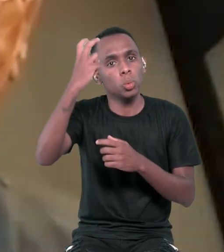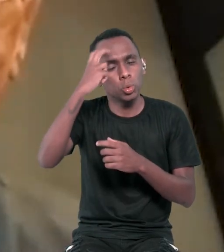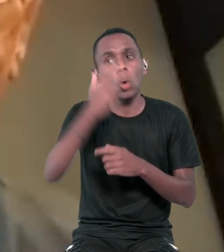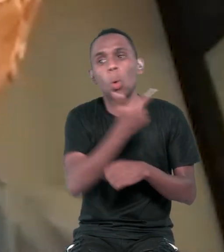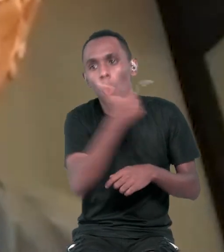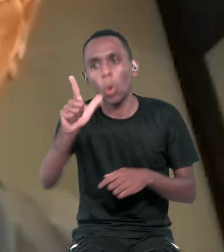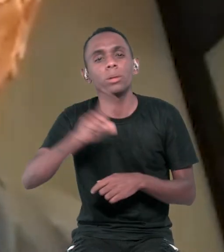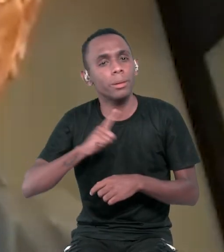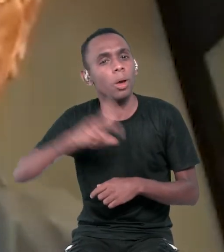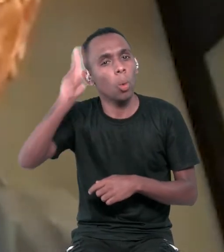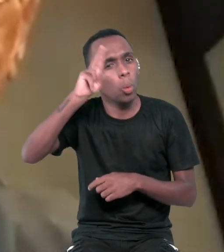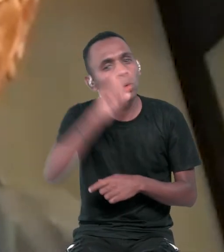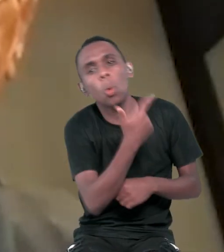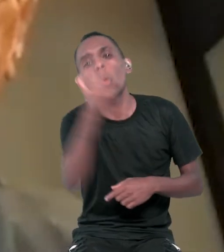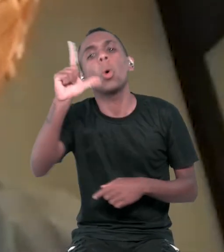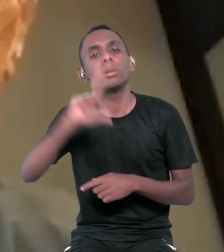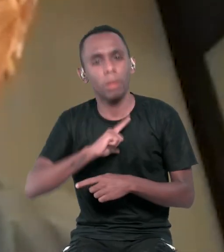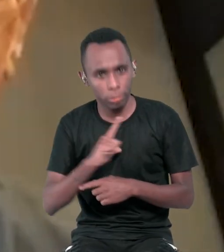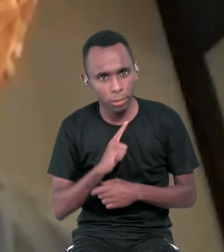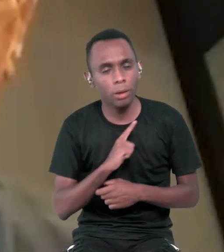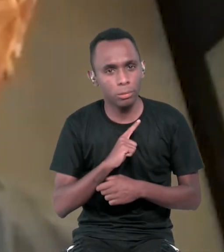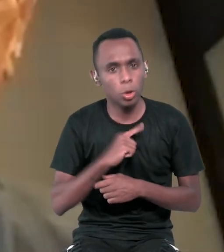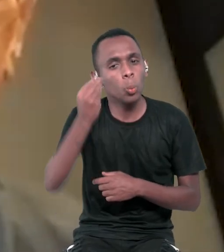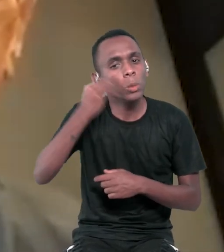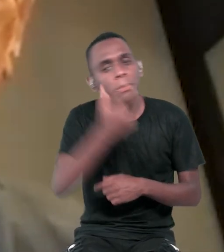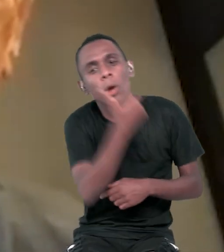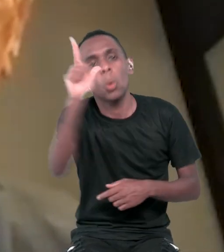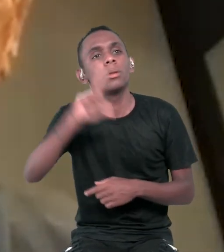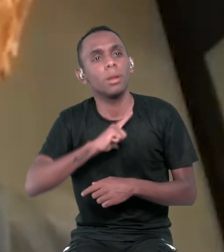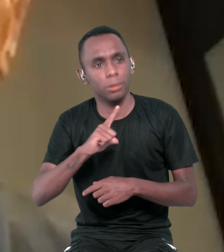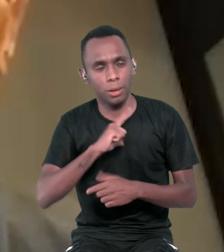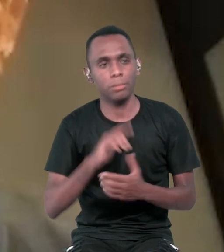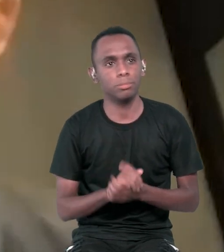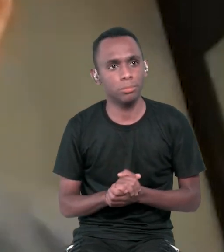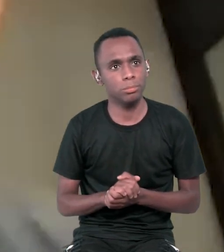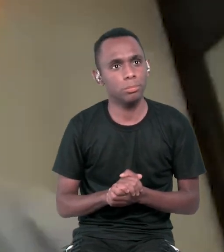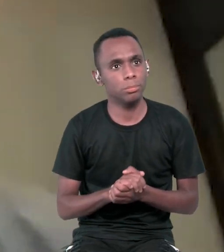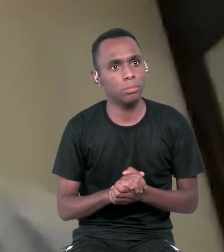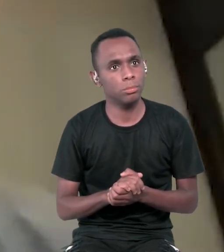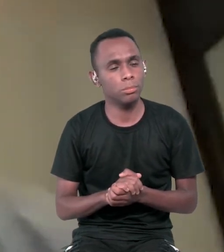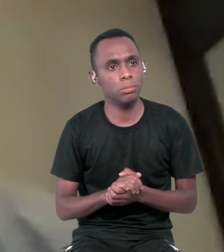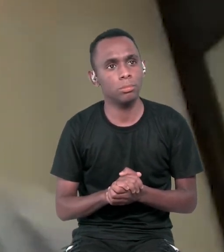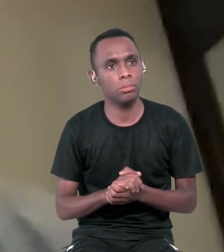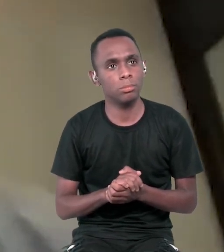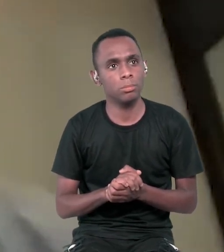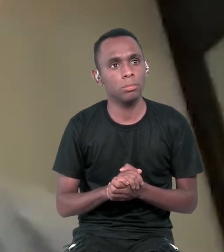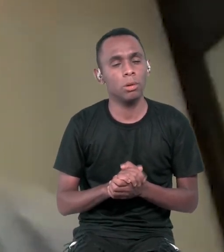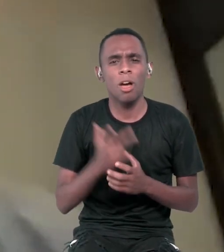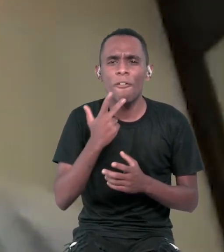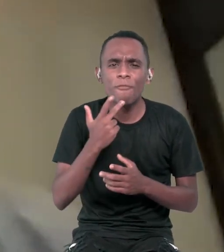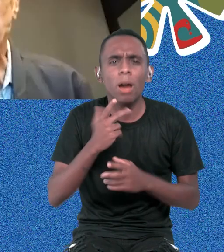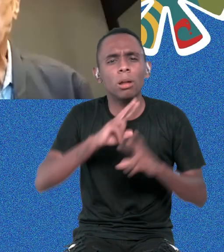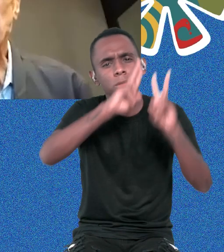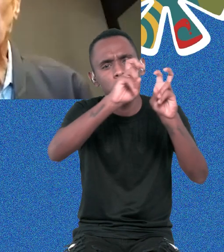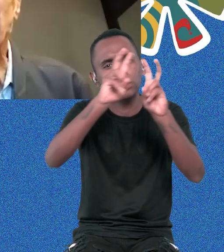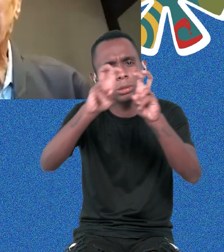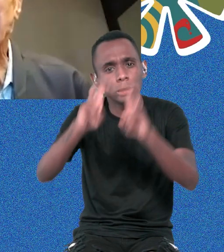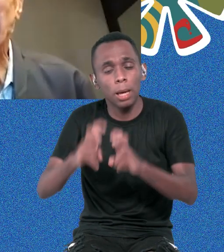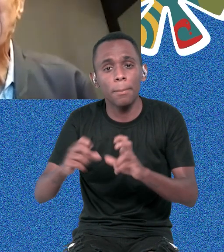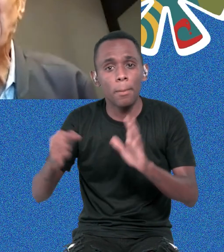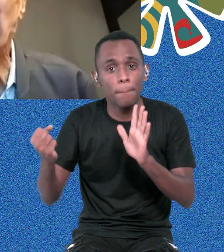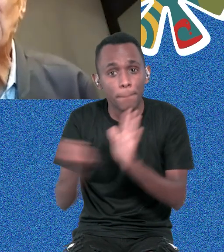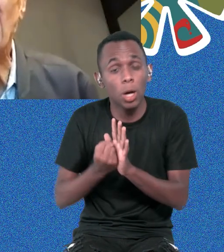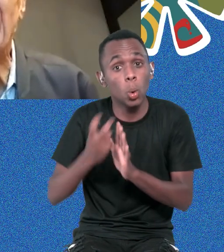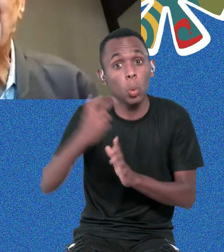cultura, há outra história, há outras resistências. E esses são os terríveis. Falamos muito